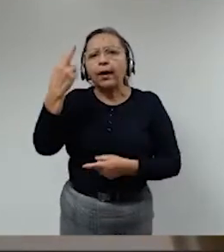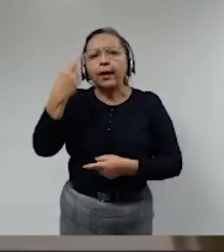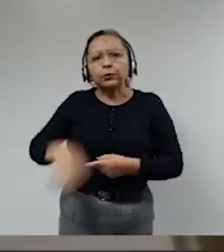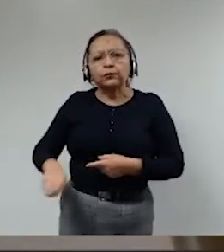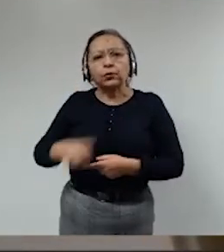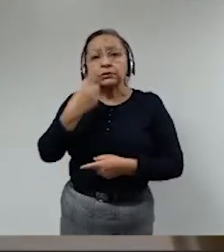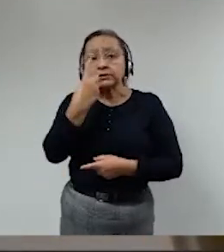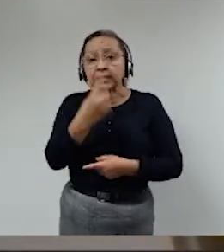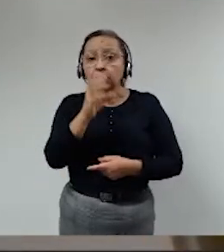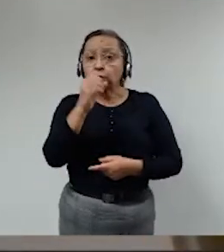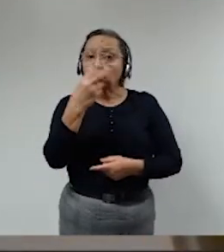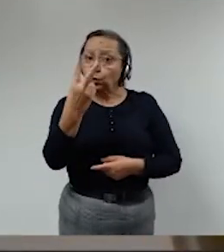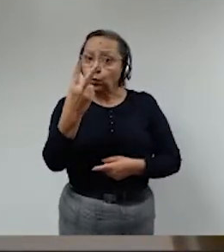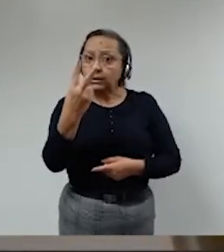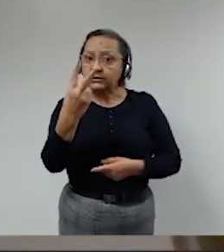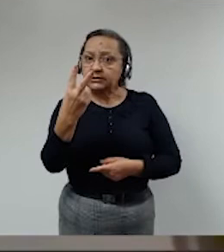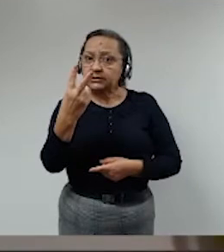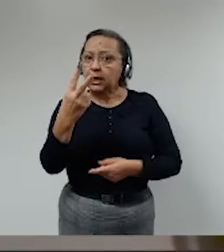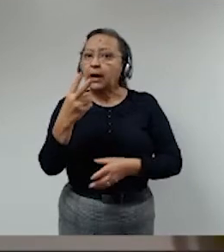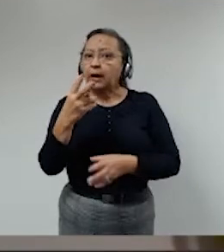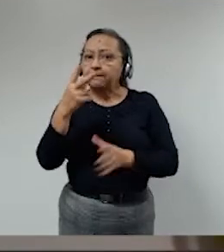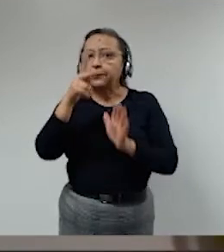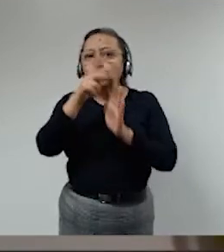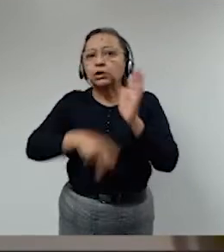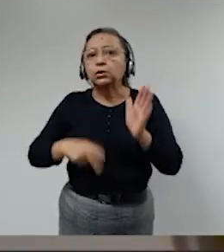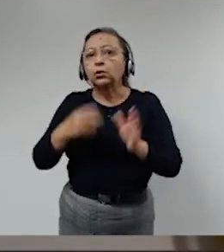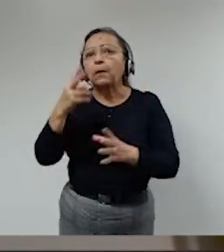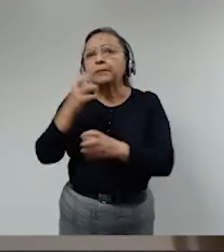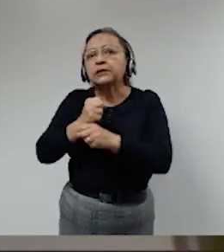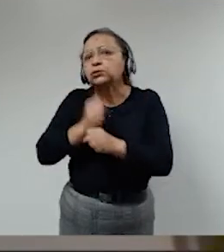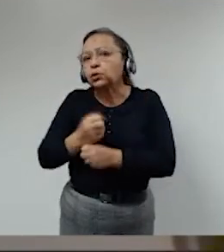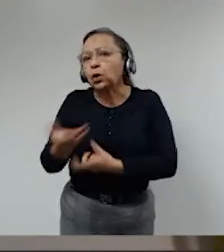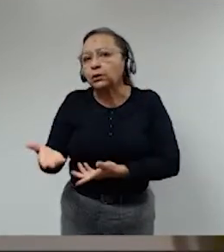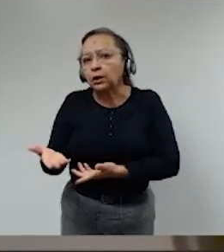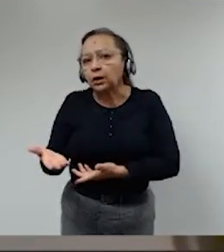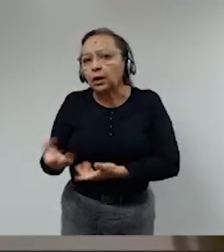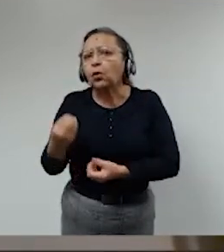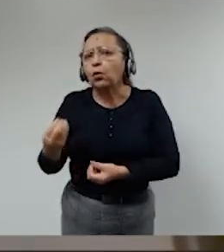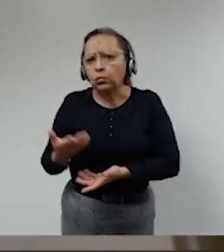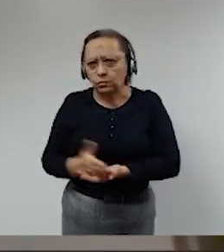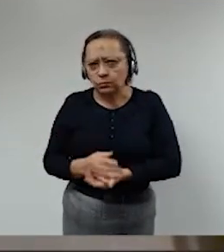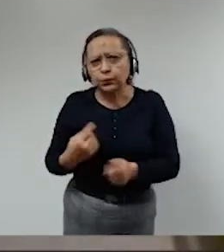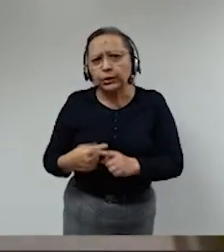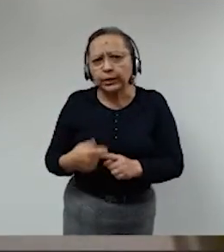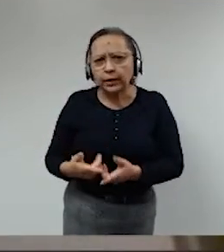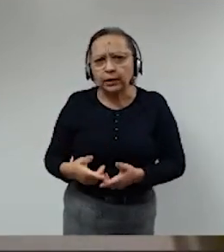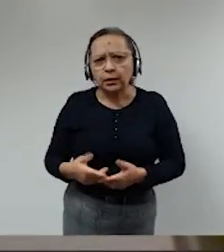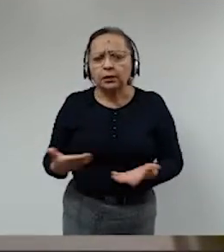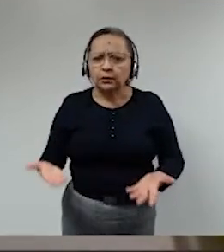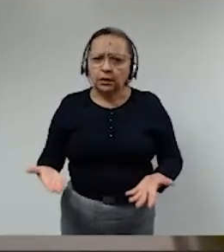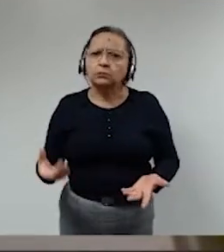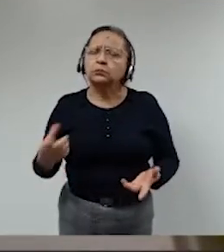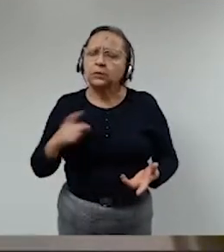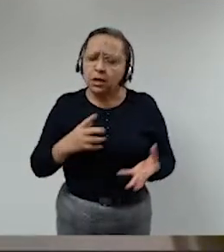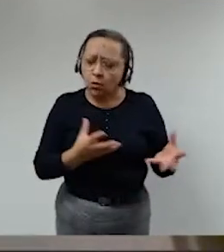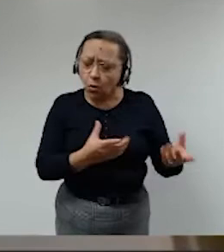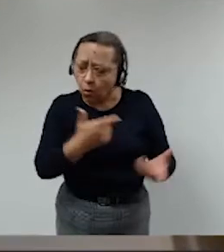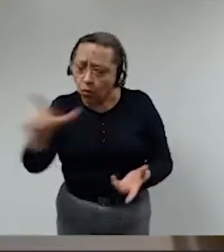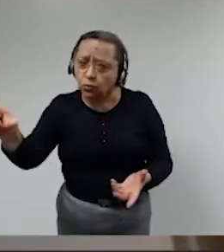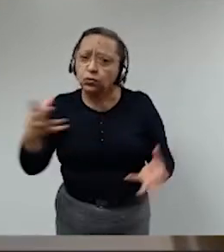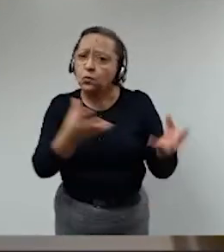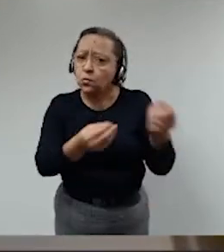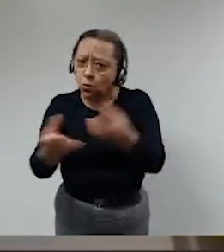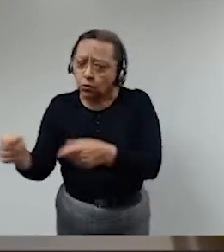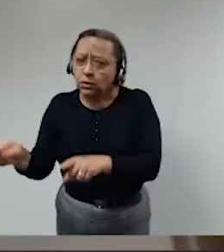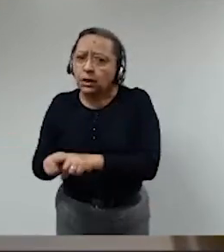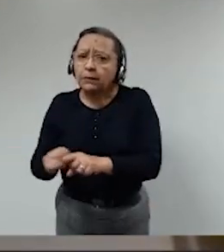Tá? Isso é só um exemplo, porque isso acontece no âmbito do Ministério da Cultura também, com um volume gigantesco de prestações de contas não